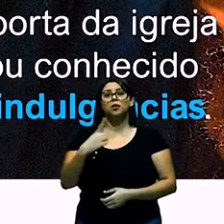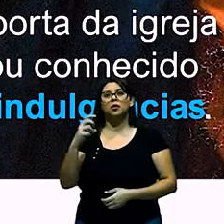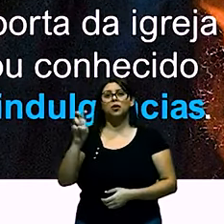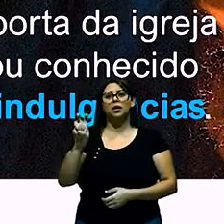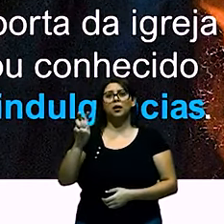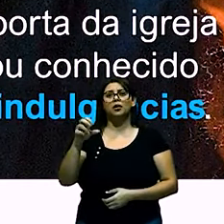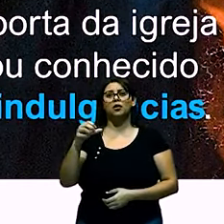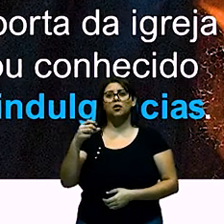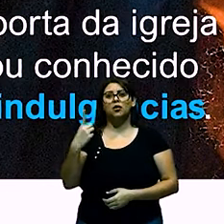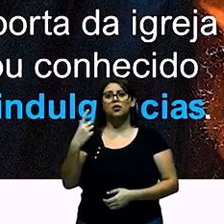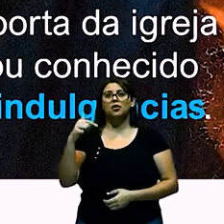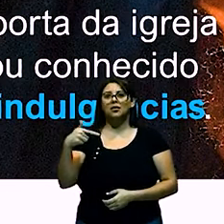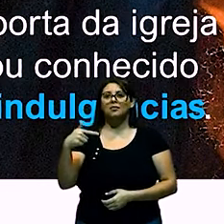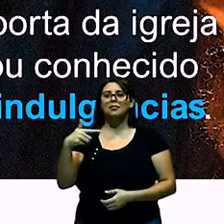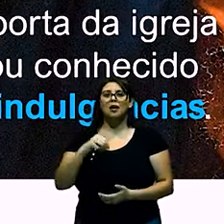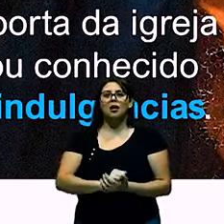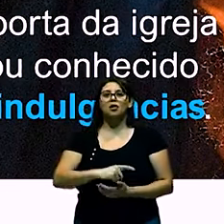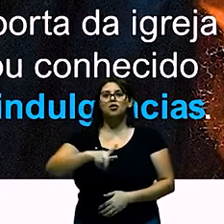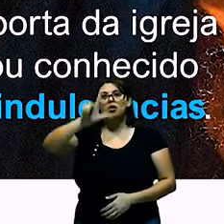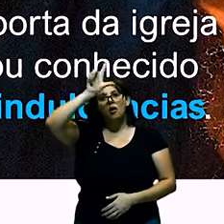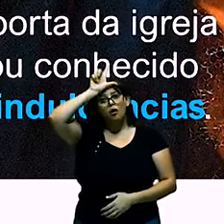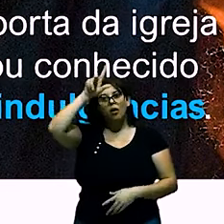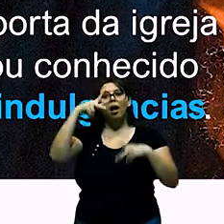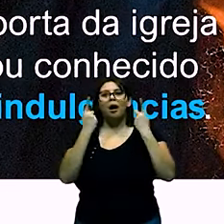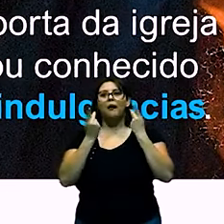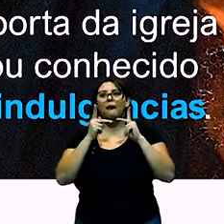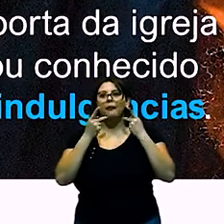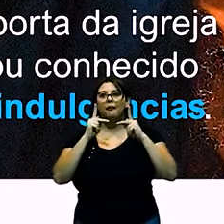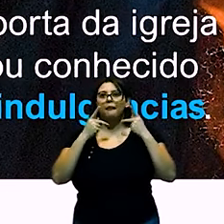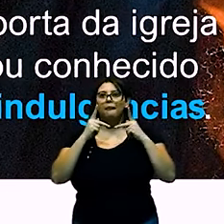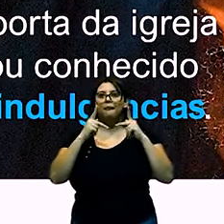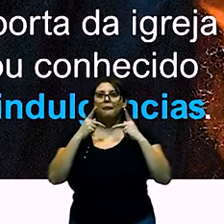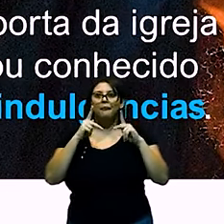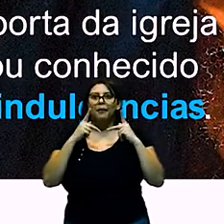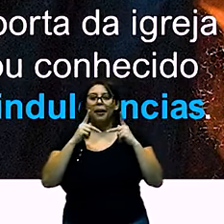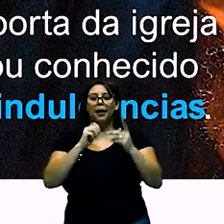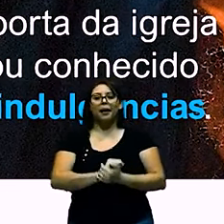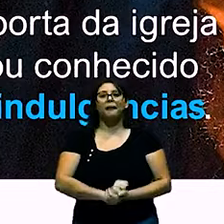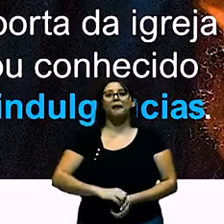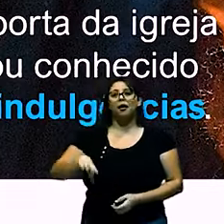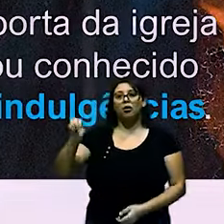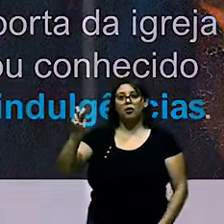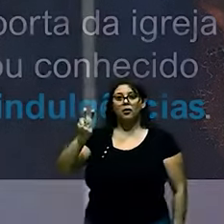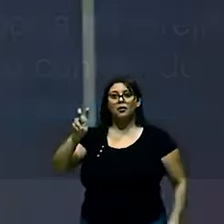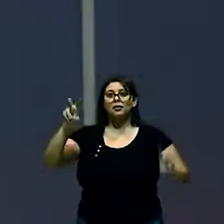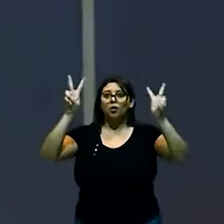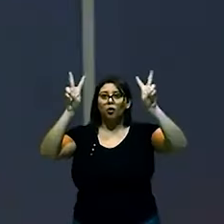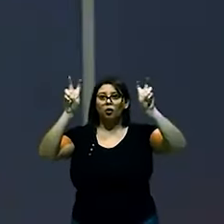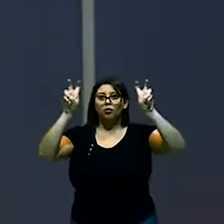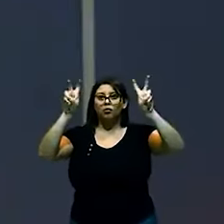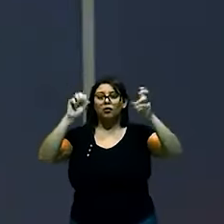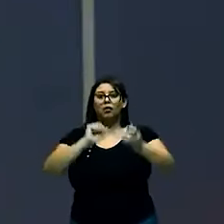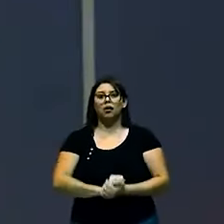pregar na porta da igreja do castelo de Wittenberg as suas 95 teses contra a venda de indulgências.